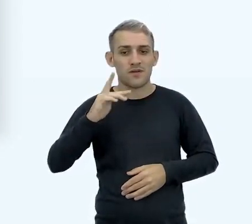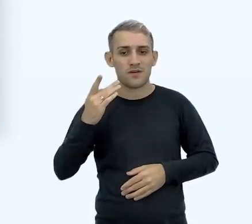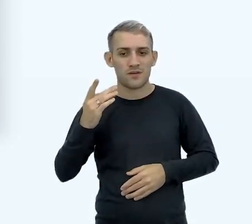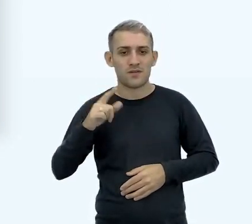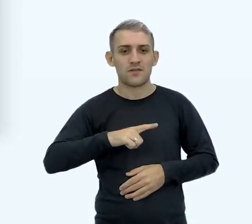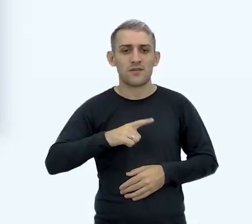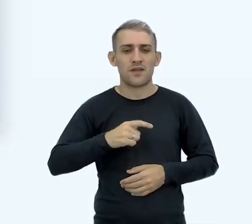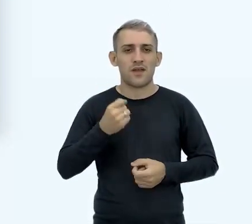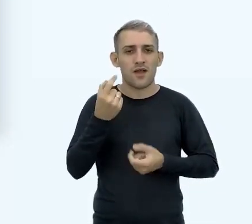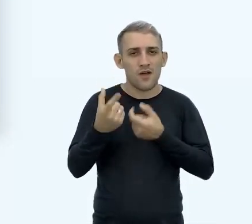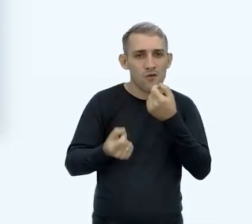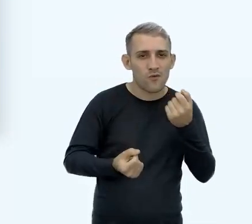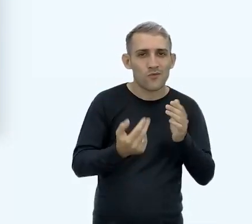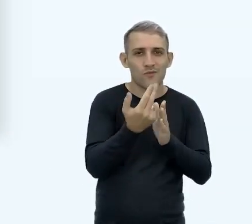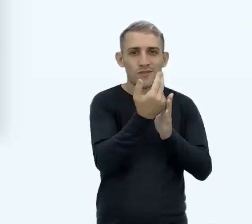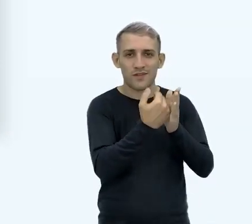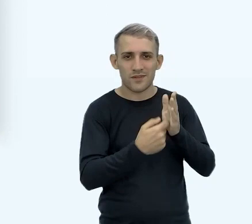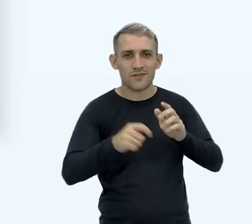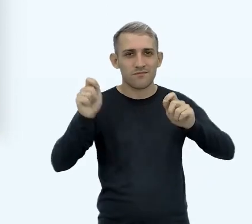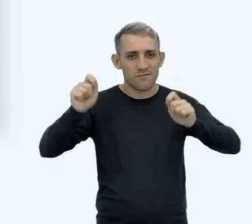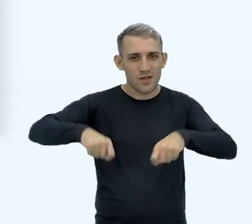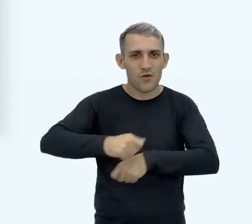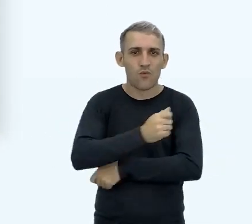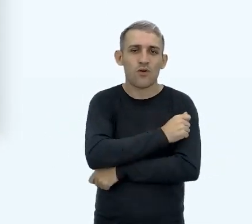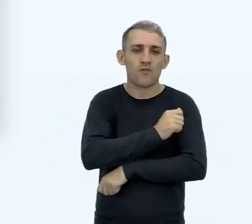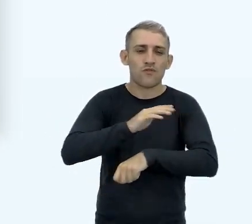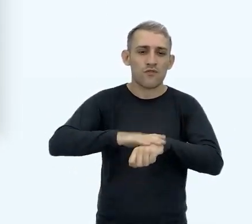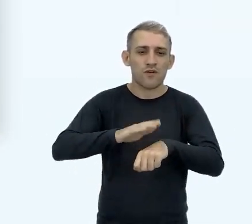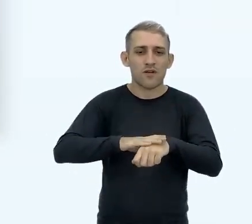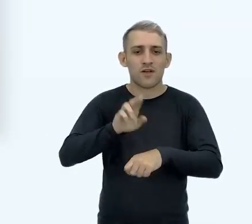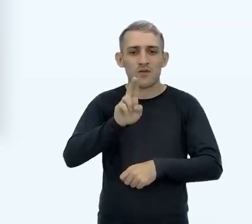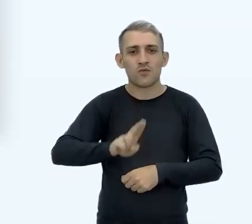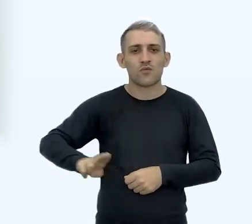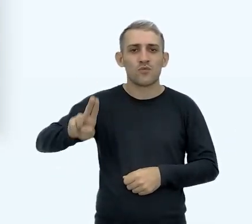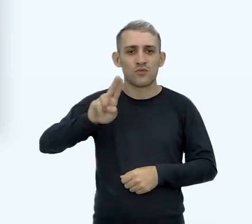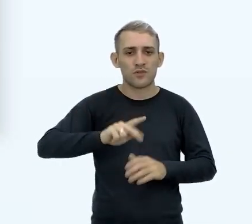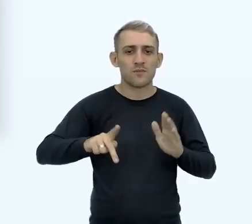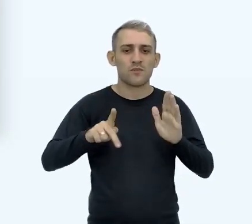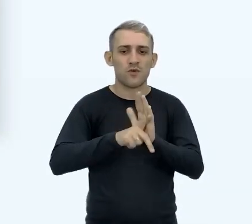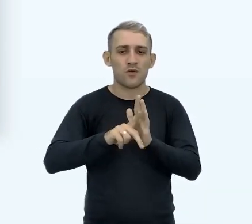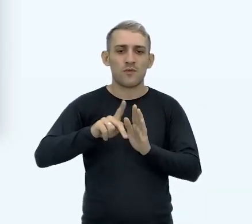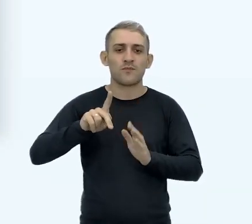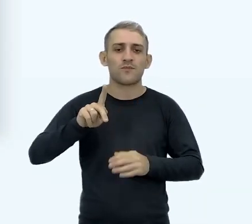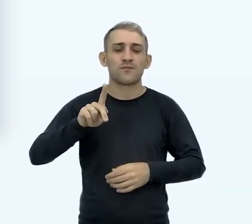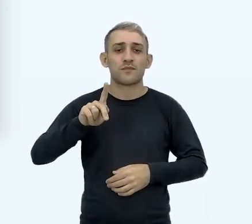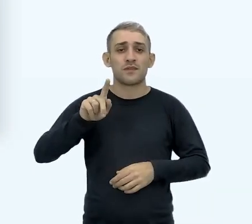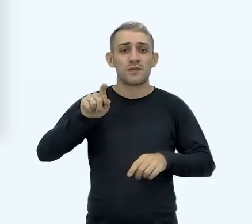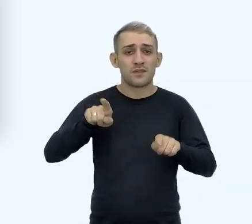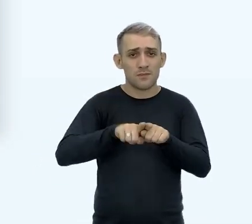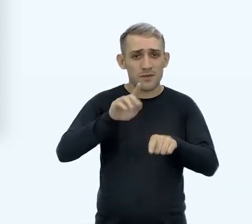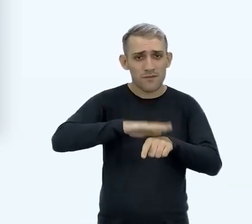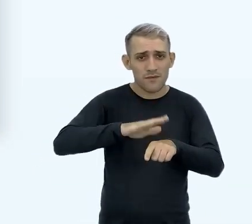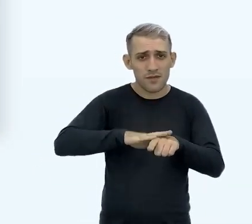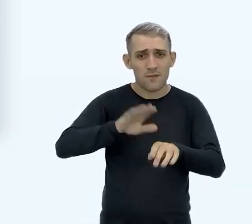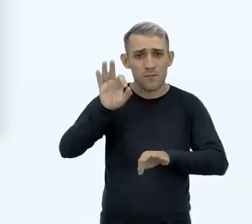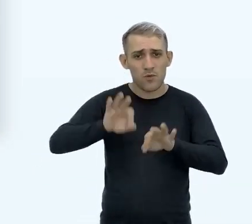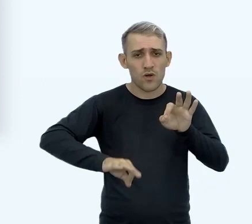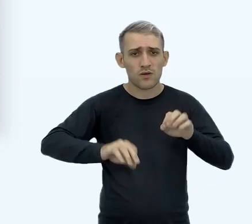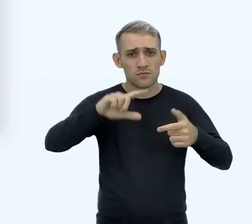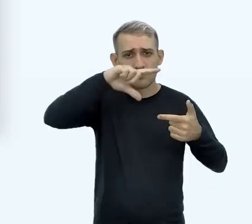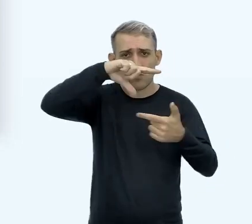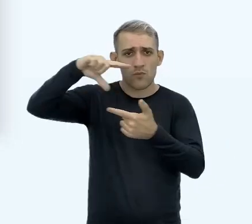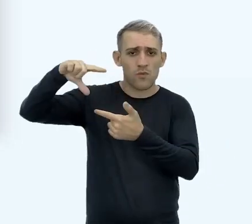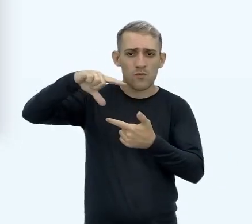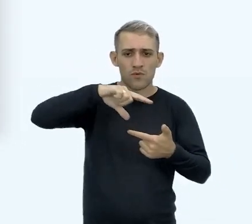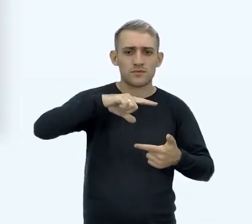algumas animações que os estudantes fizeram utilizando o Scratch Junior e eles fizeram programação em blocos.